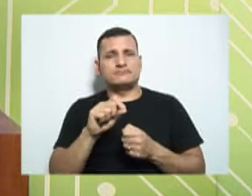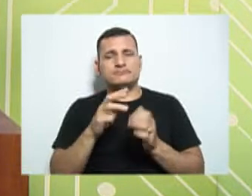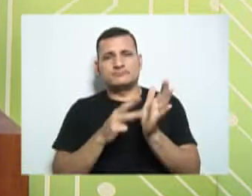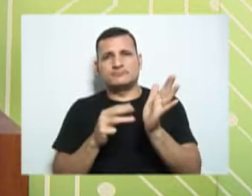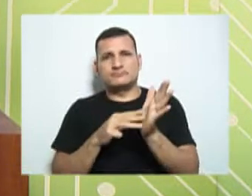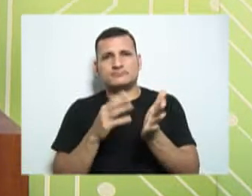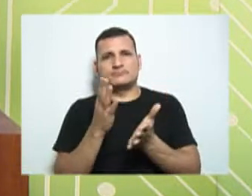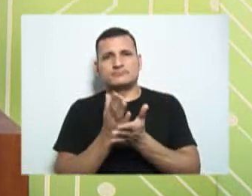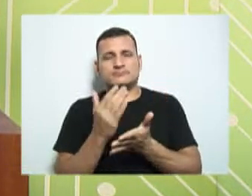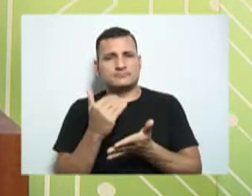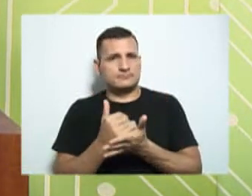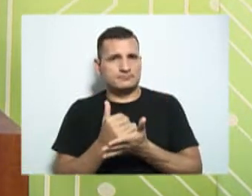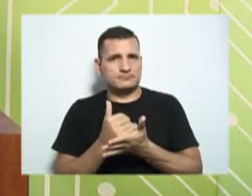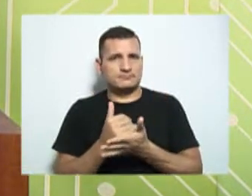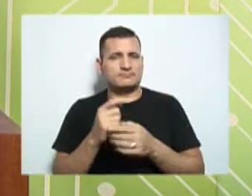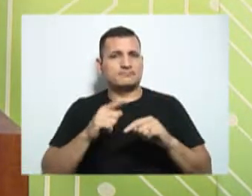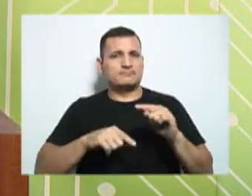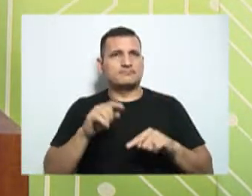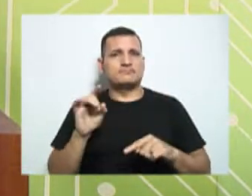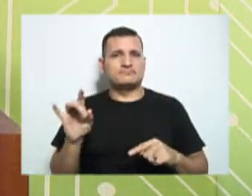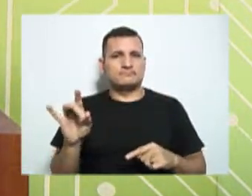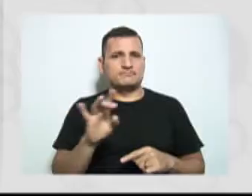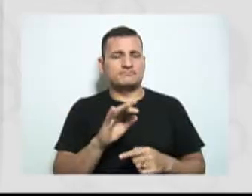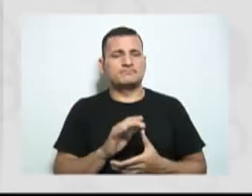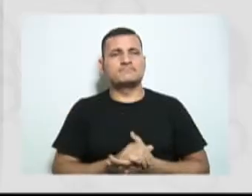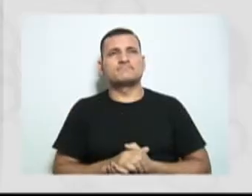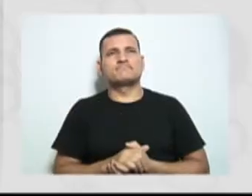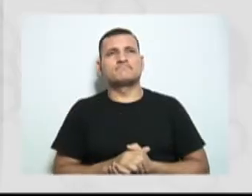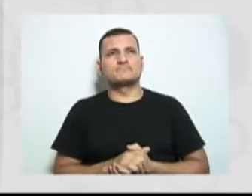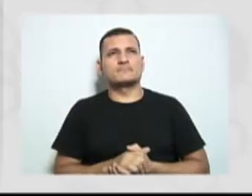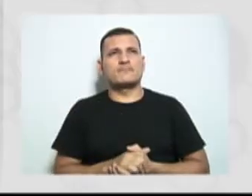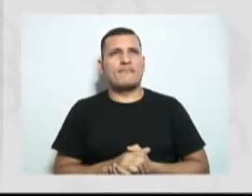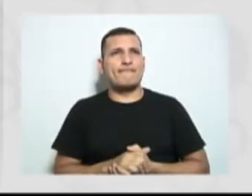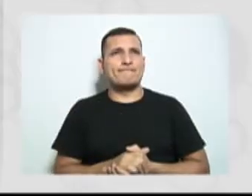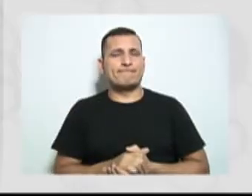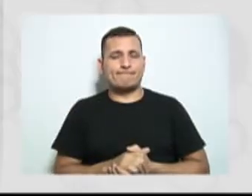por produto produzido. Vamos continuar no slide?